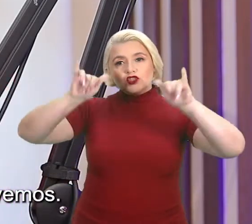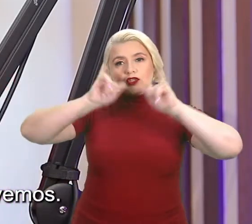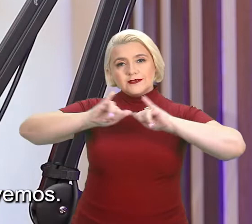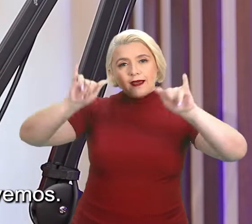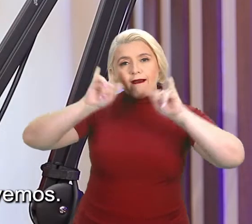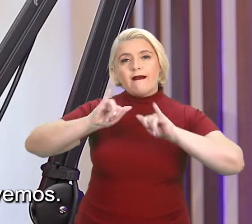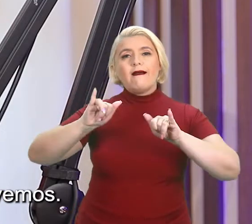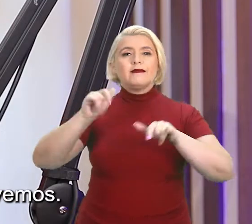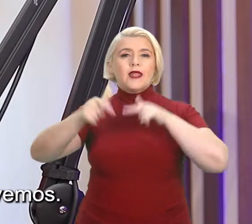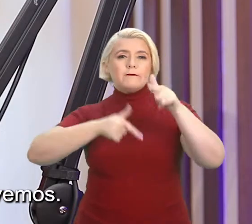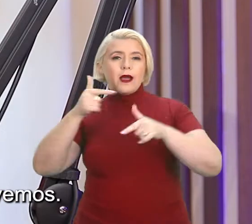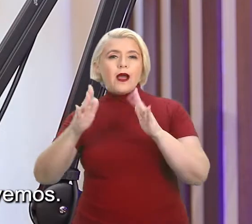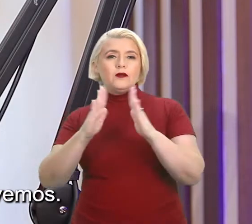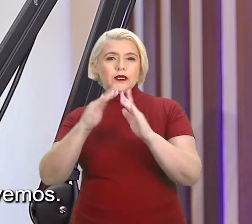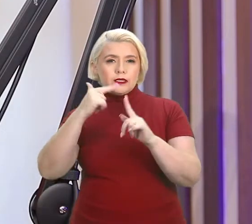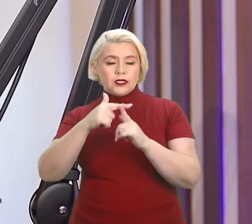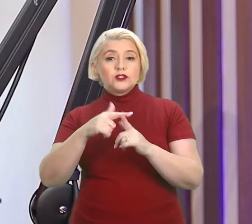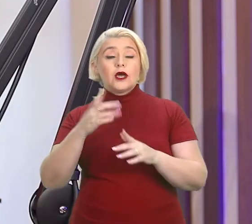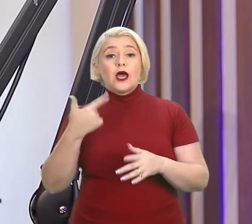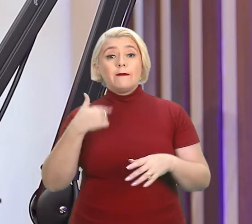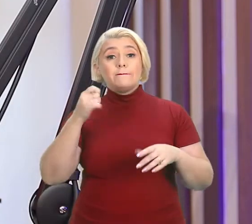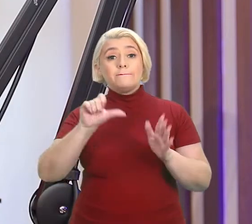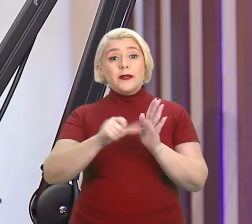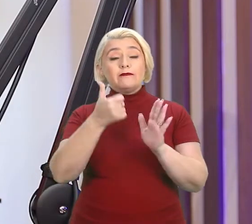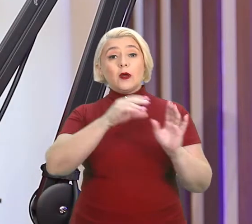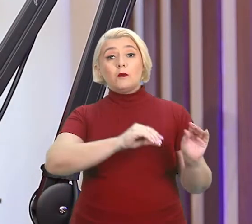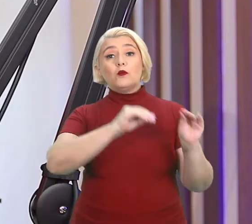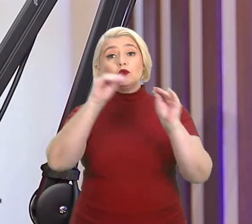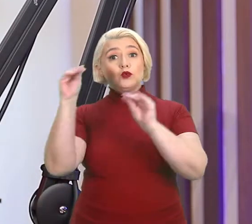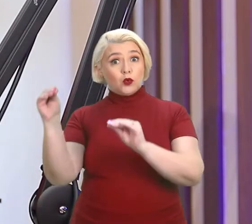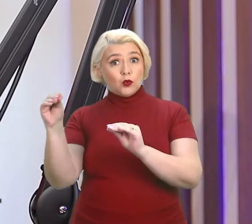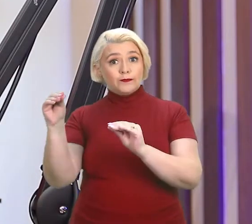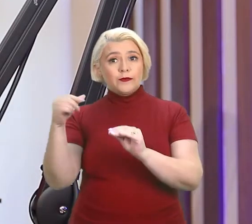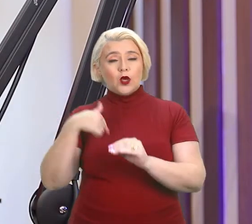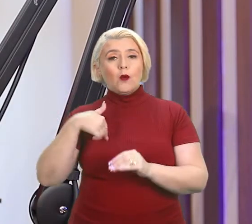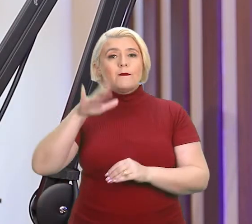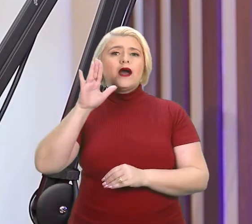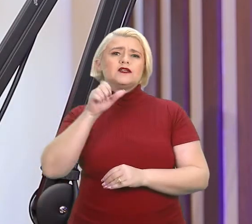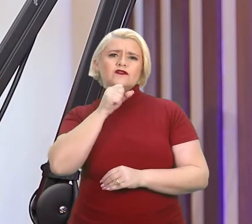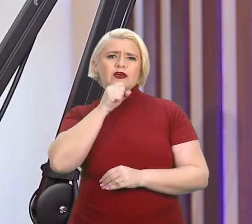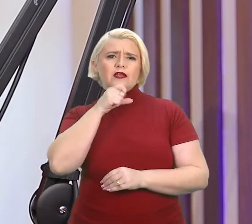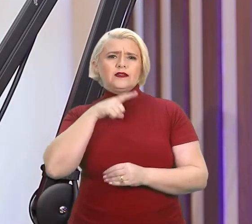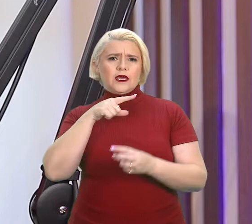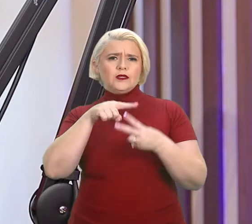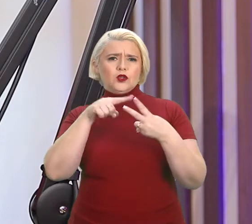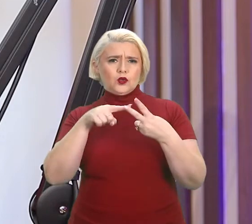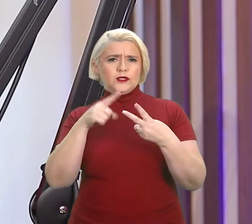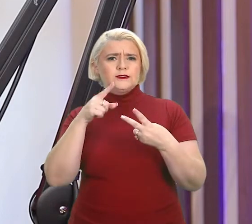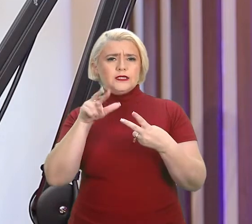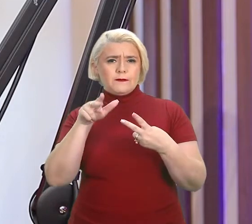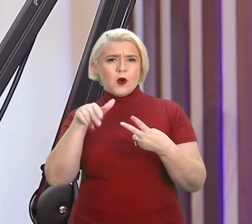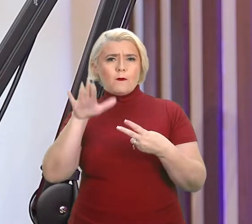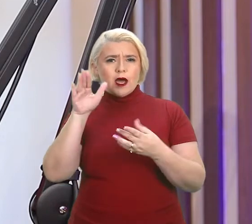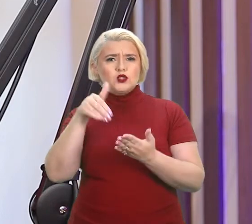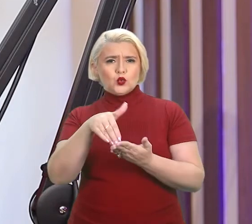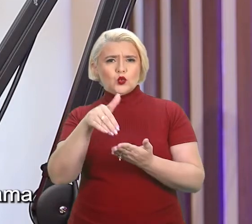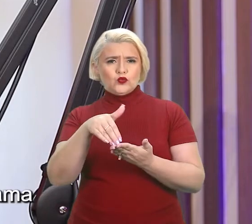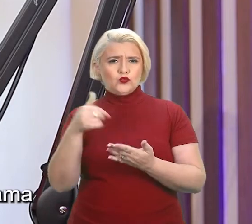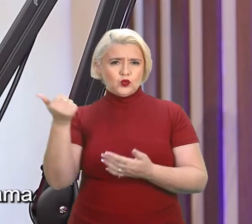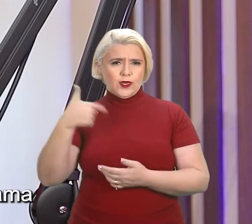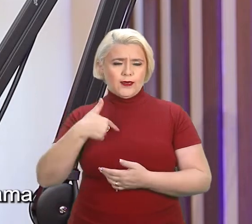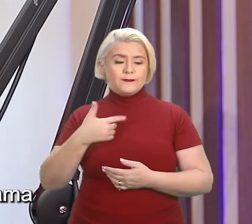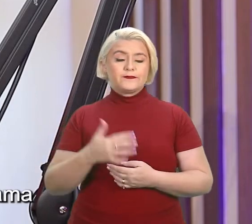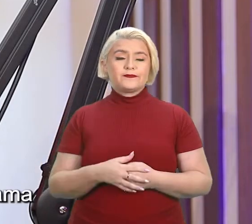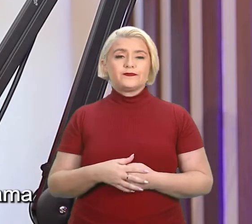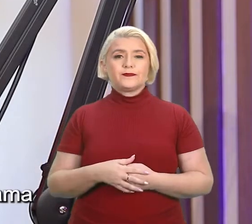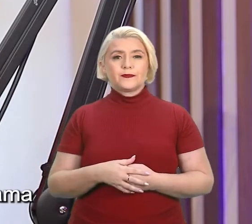mais. Uhum. E a primeira mudança que nós tivemos... Eu sou a mais velha, tenho 2 irmãos mais novos que eu. Uhum. E aí, até os 11